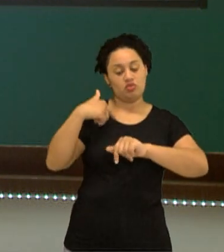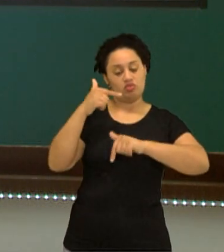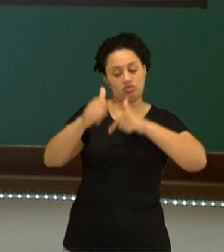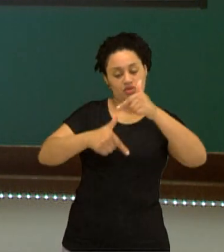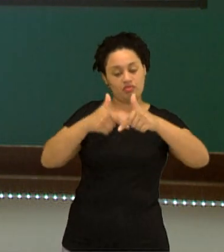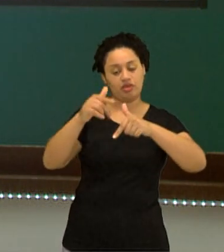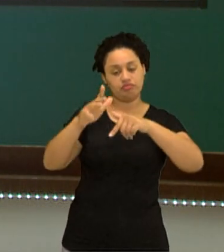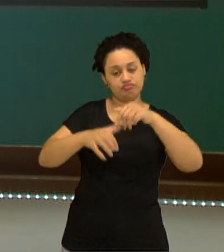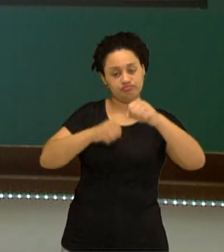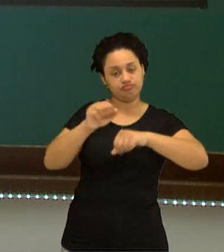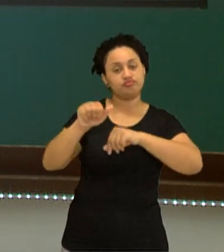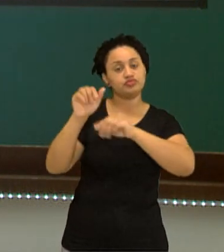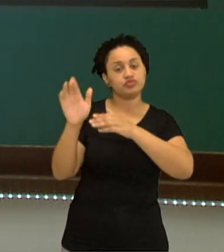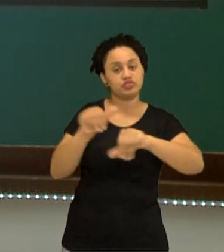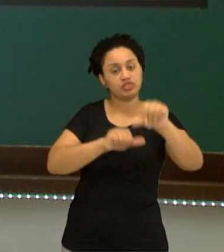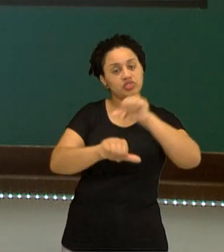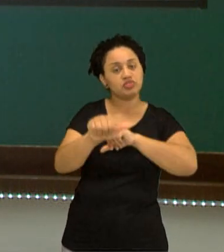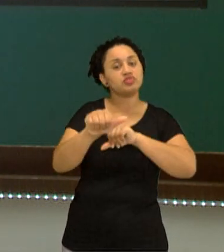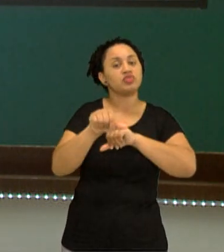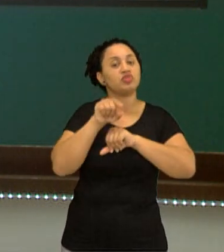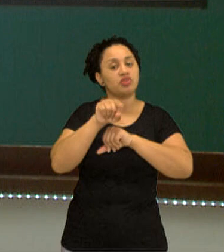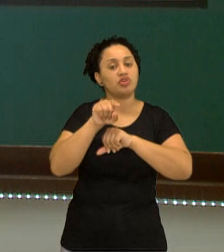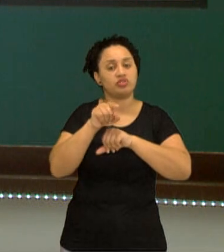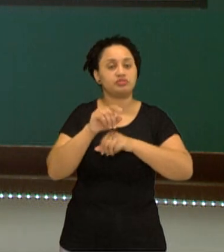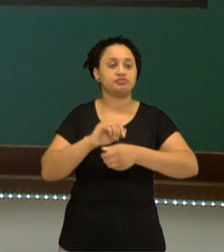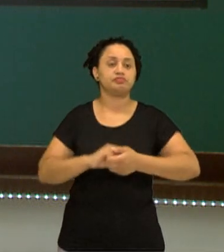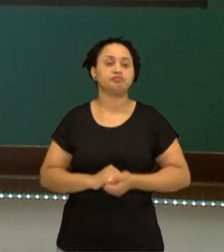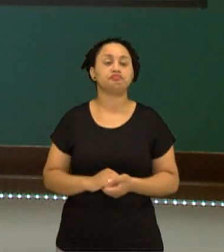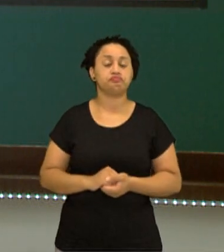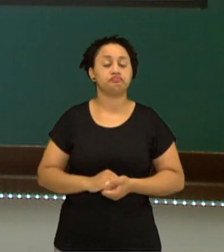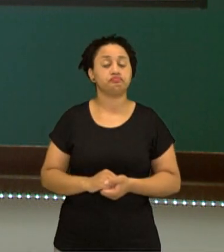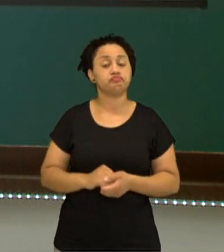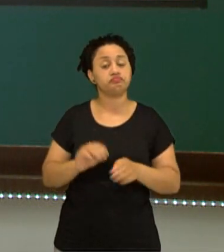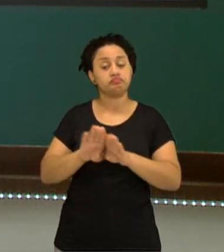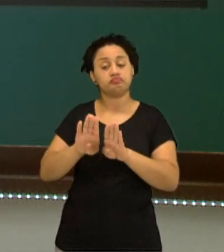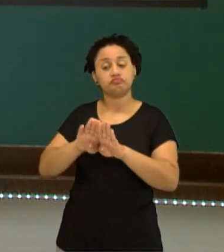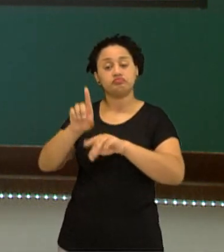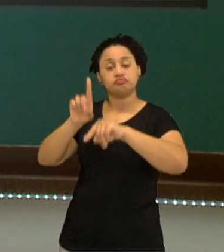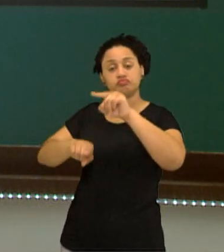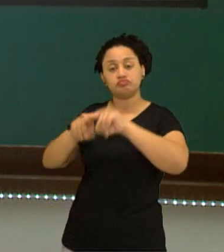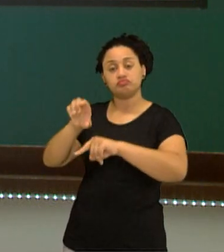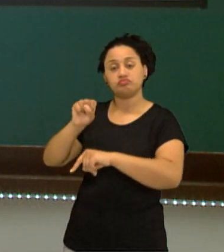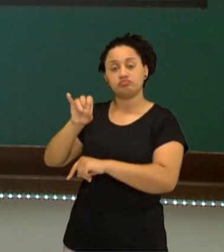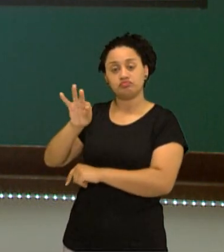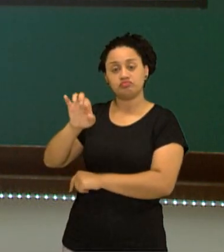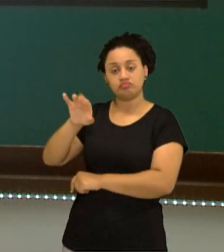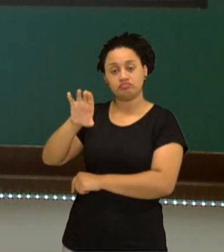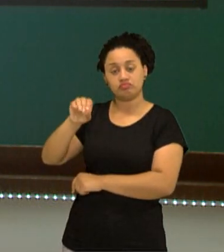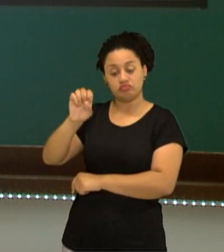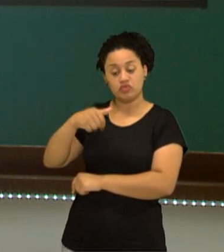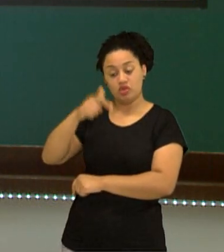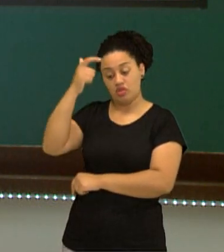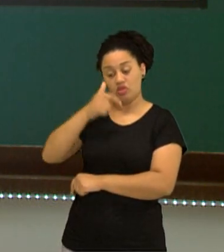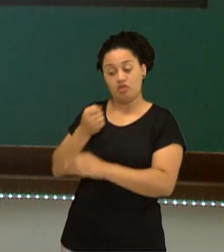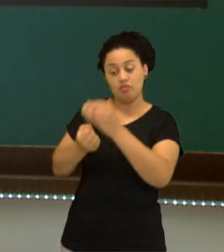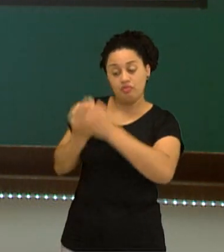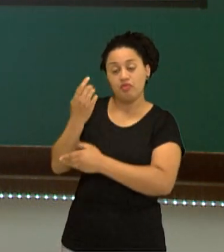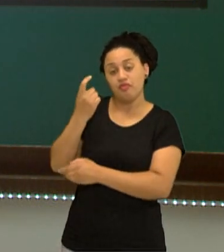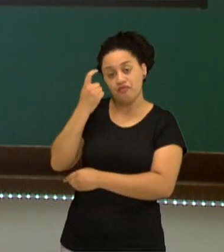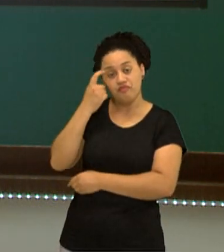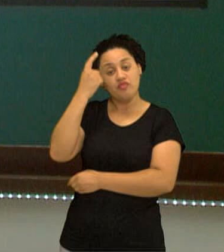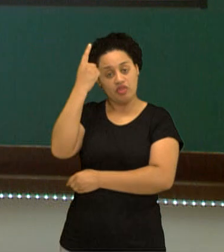um processo de transformação pelo homem. E os materiais sintéticos são aqueles que o homem